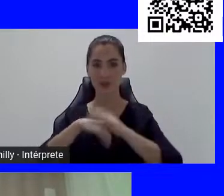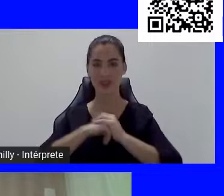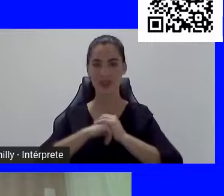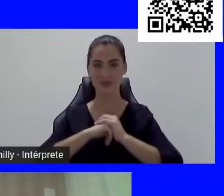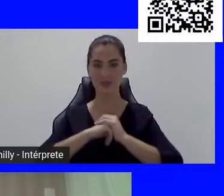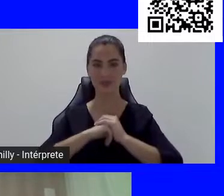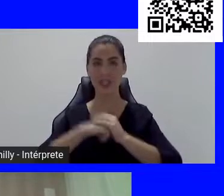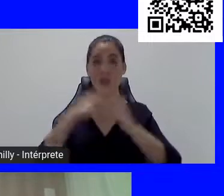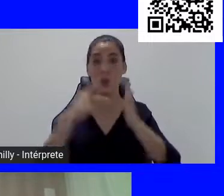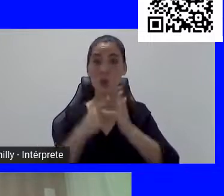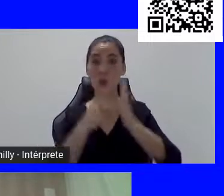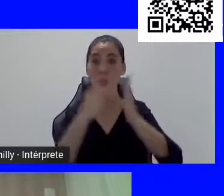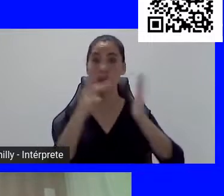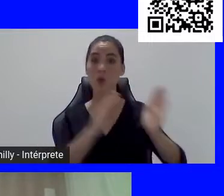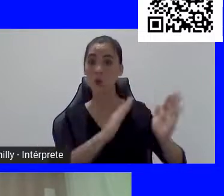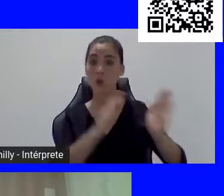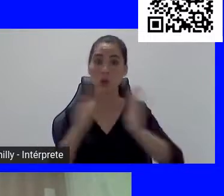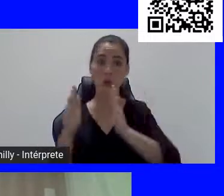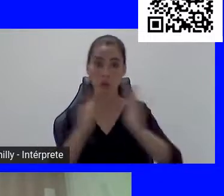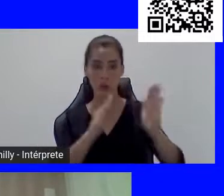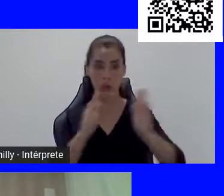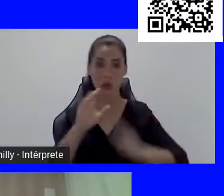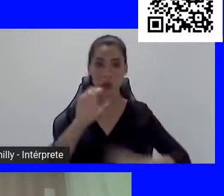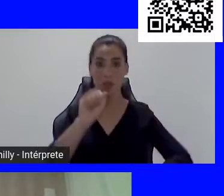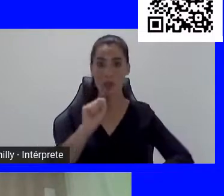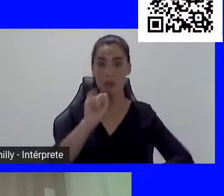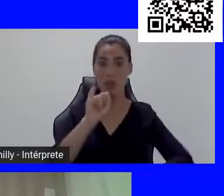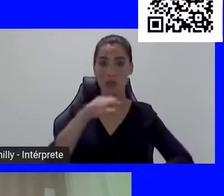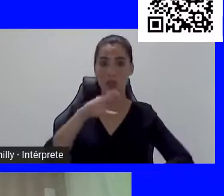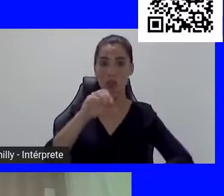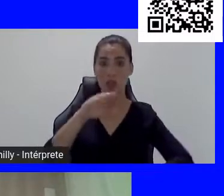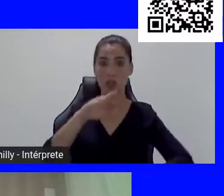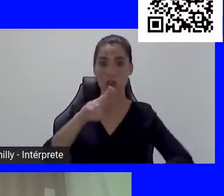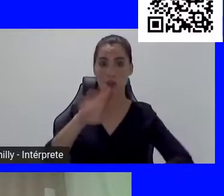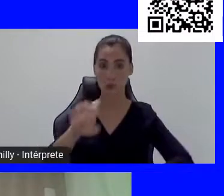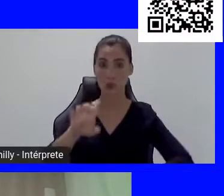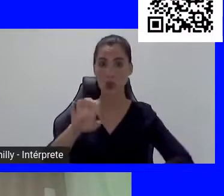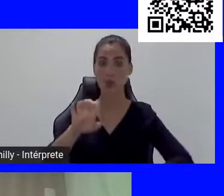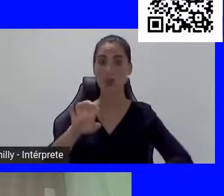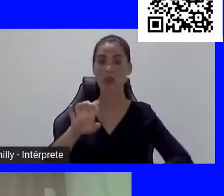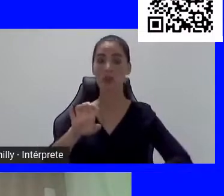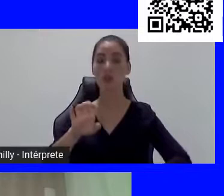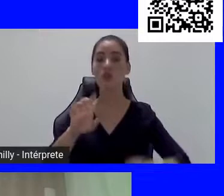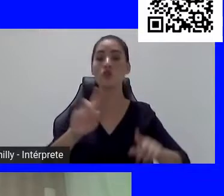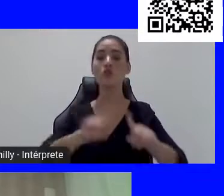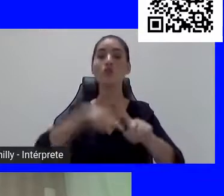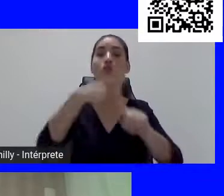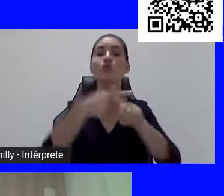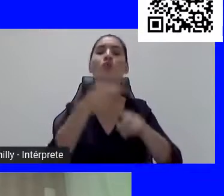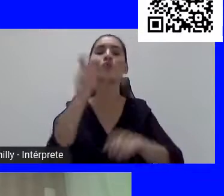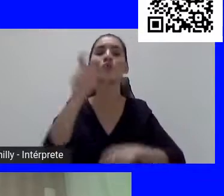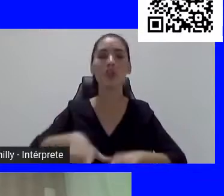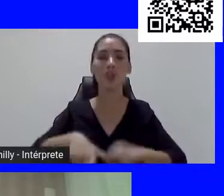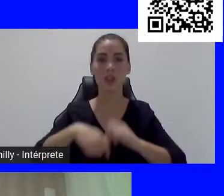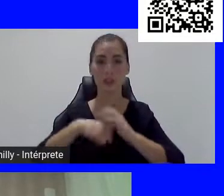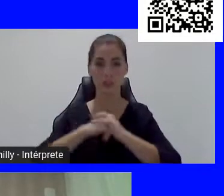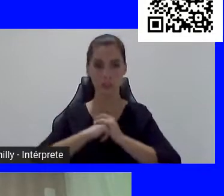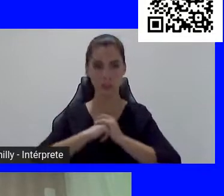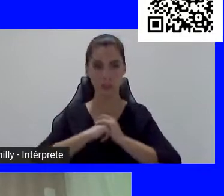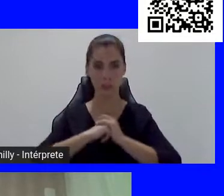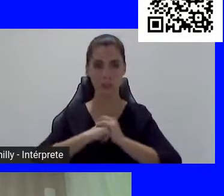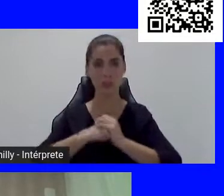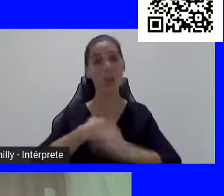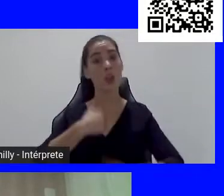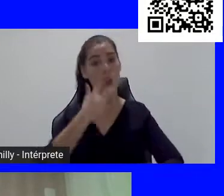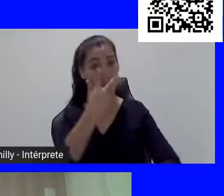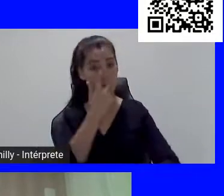Tebet e quem? Hoje as pesquisas mostram que é contra o ex-presidente da República. Mas repito que